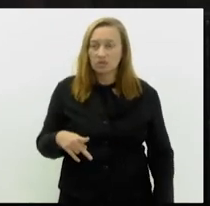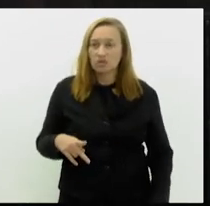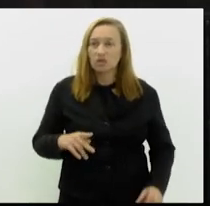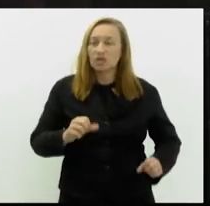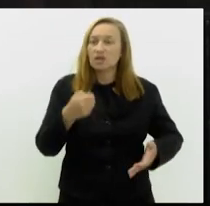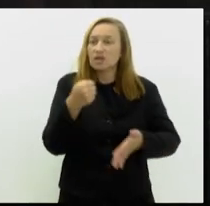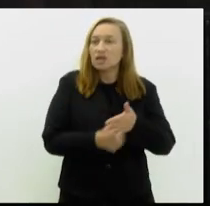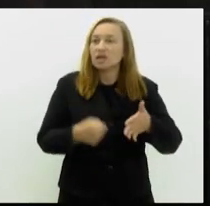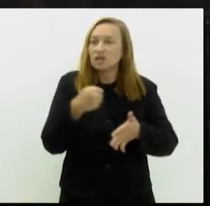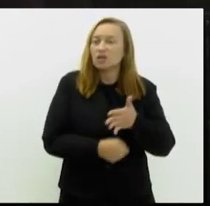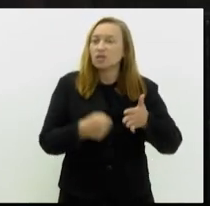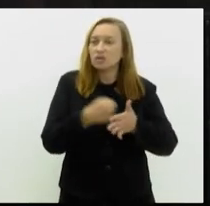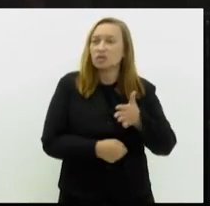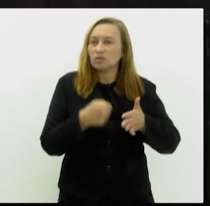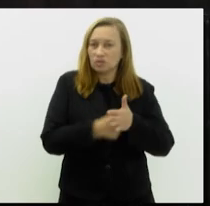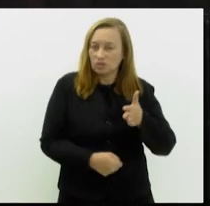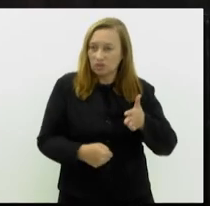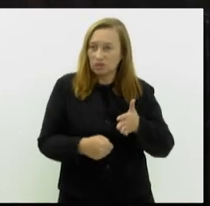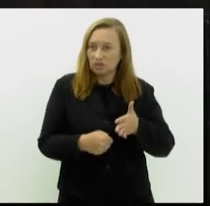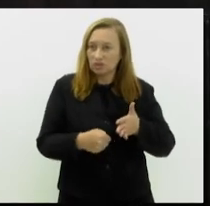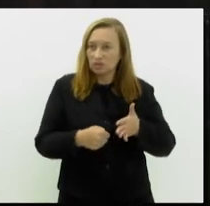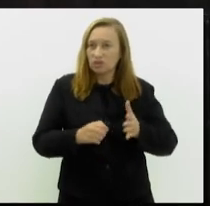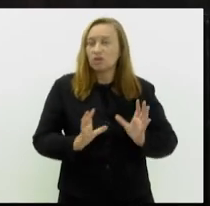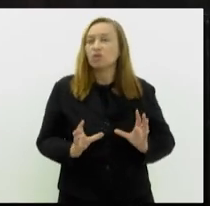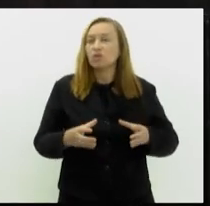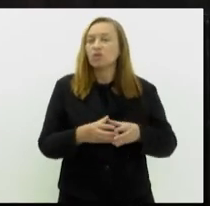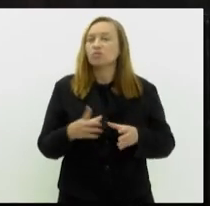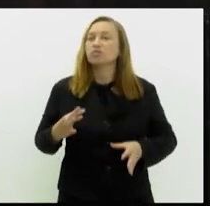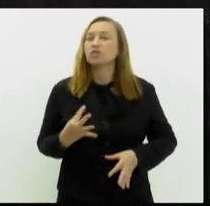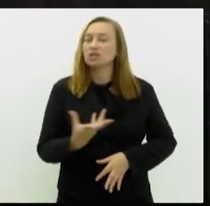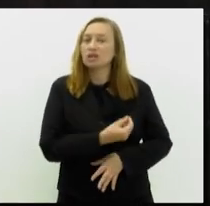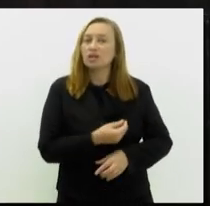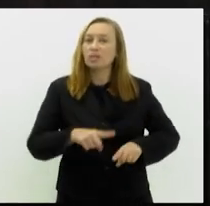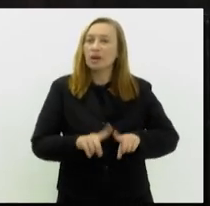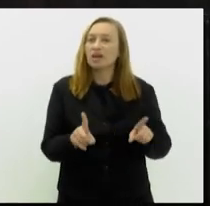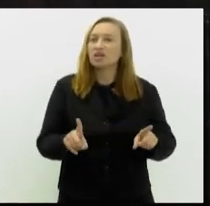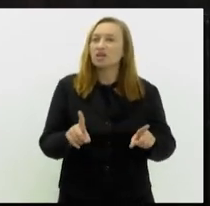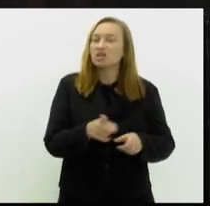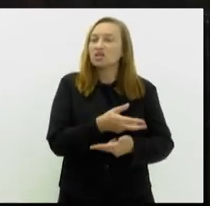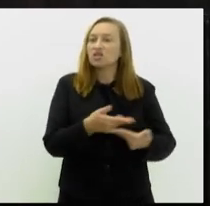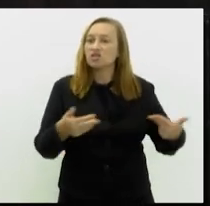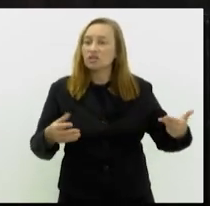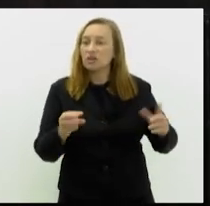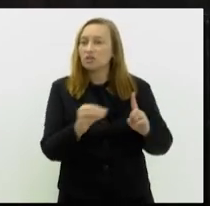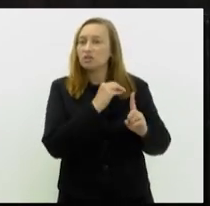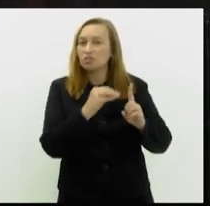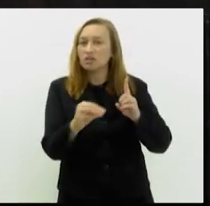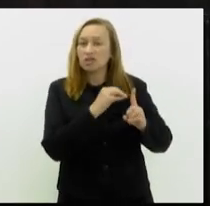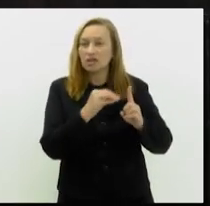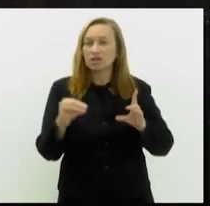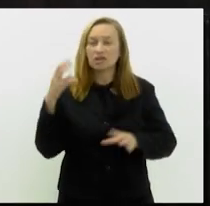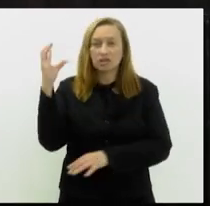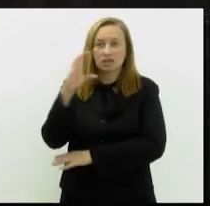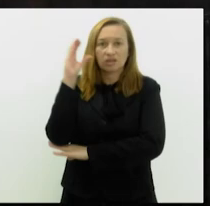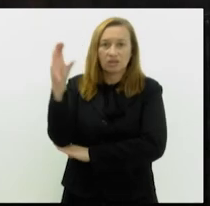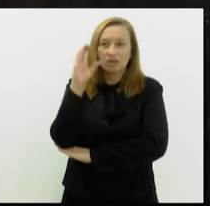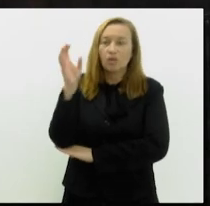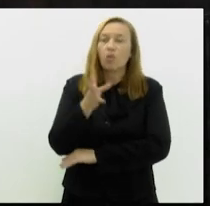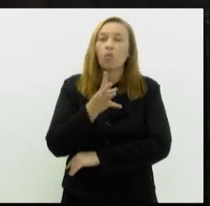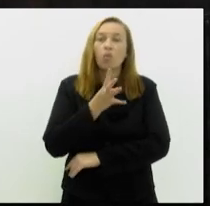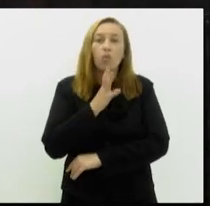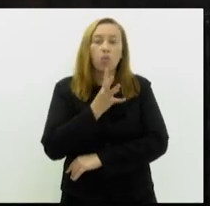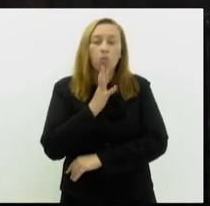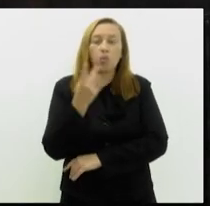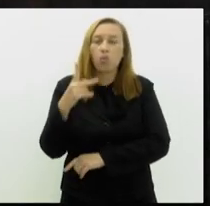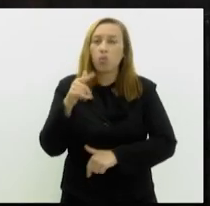de populações como a população trans, mas também diversas vulnerabilizadas em Niterói. Então, é reconhecido